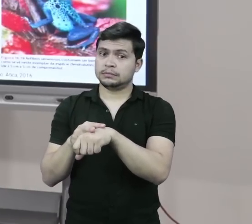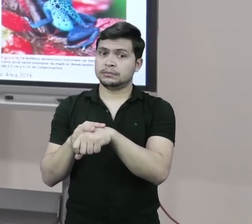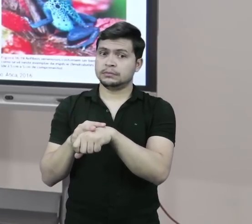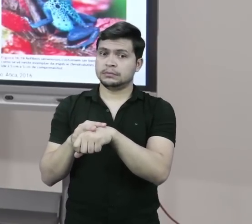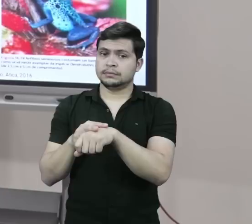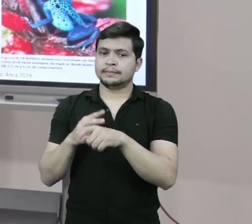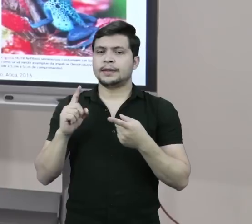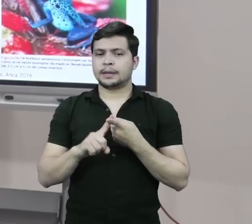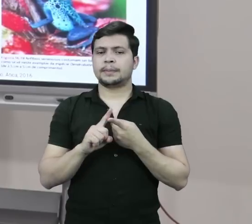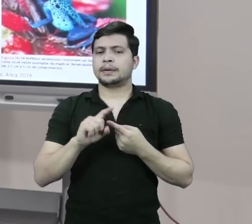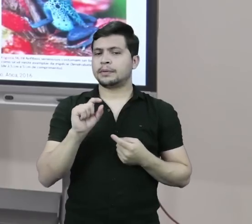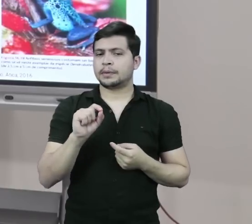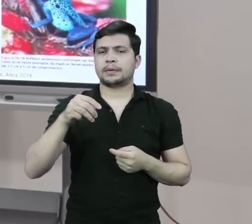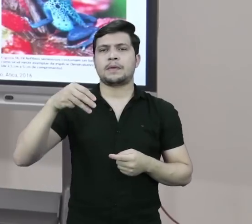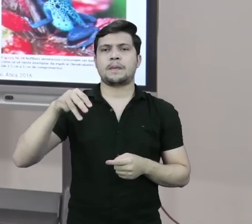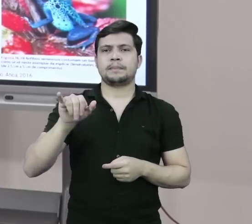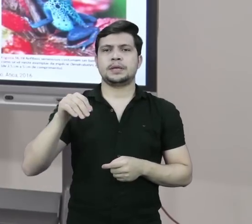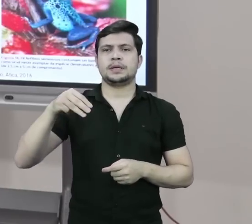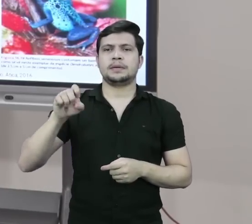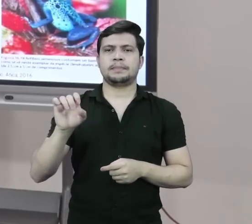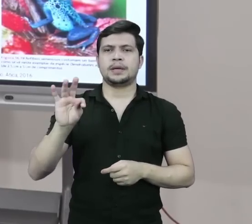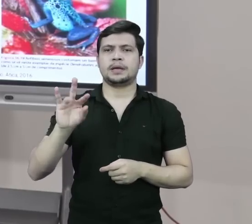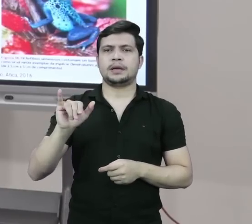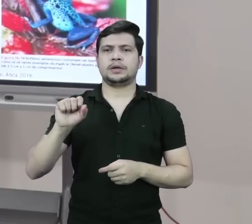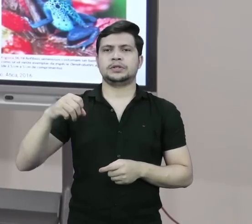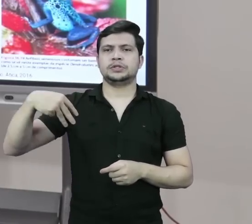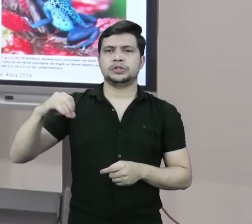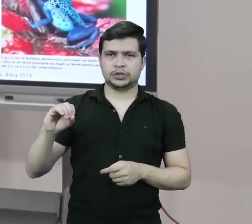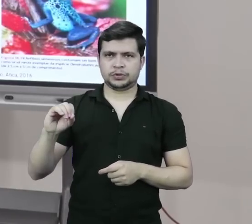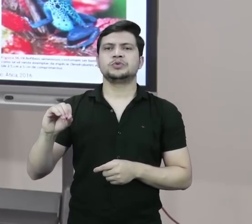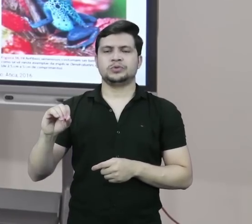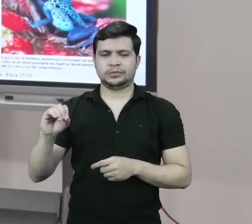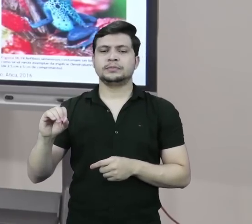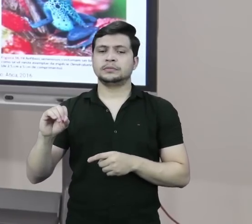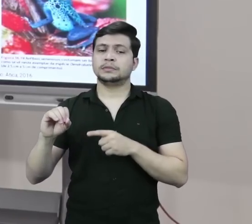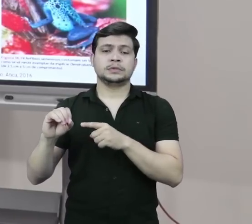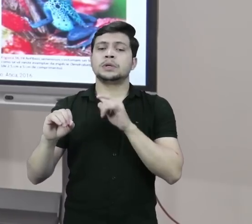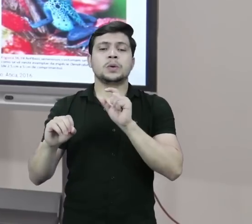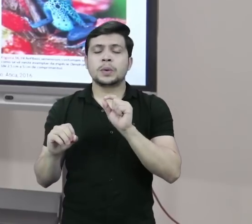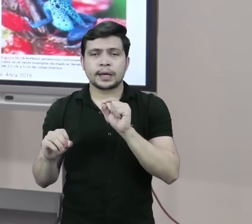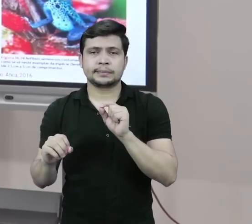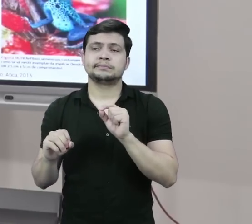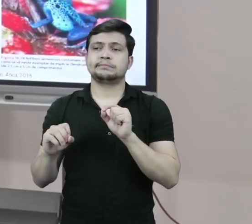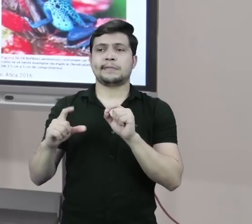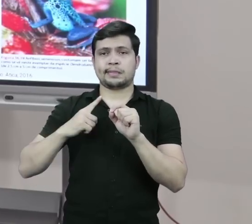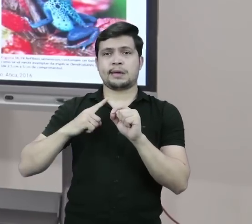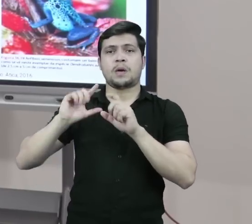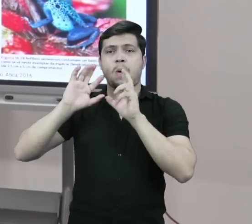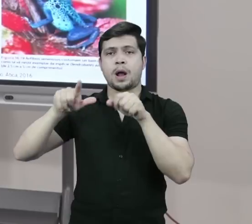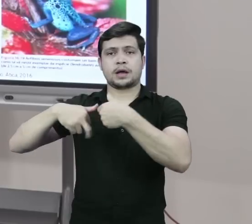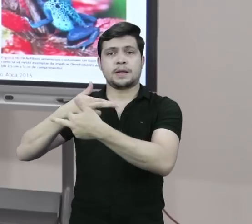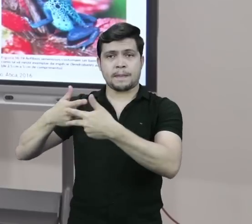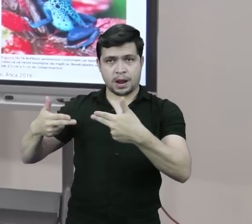O mimetismo, aqui nós temos um exemplo de mimetismo, é quando um animal vai imitar, digamos assim,